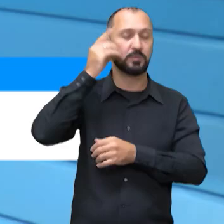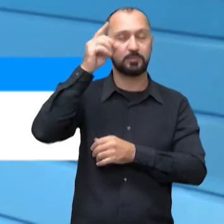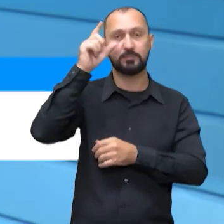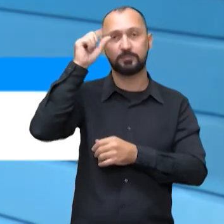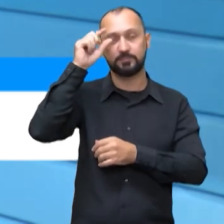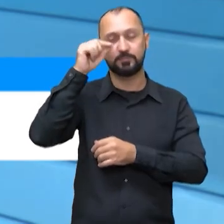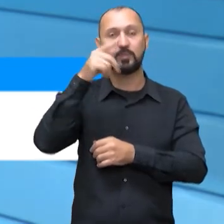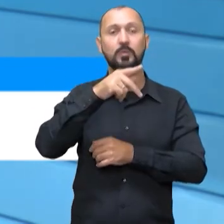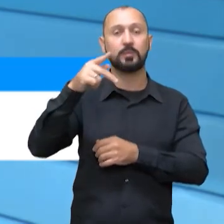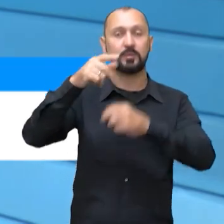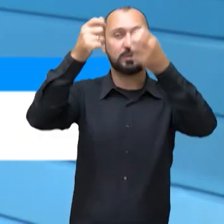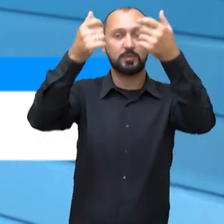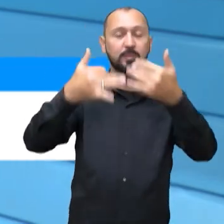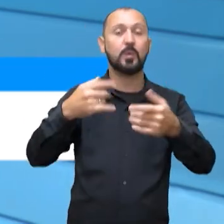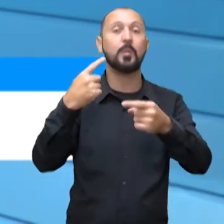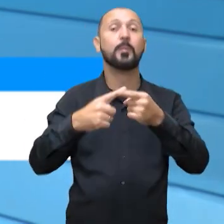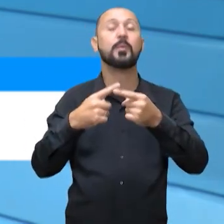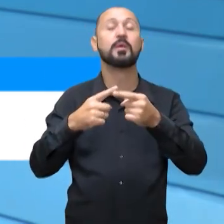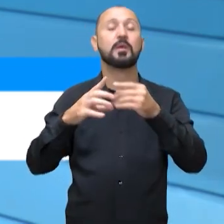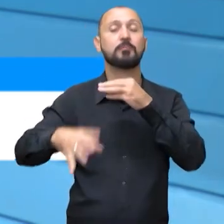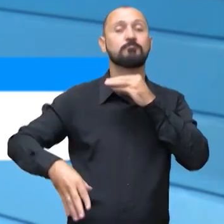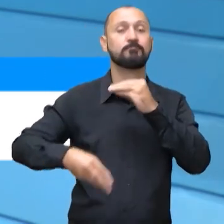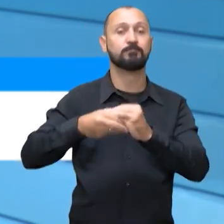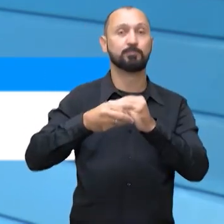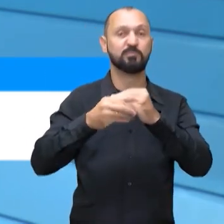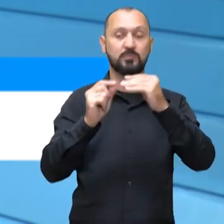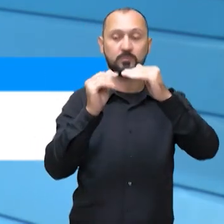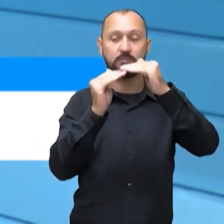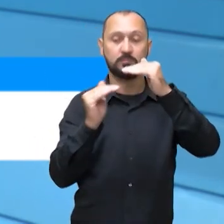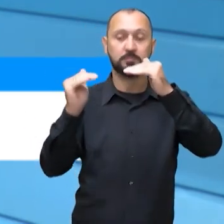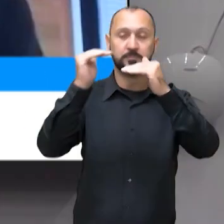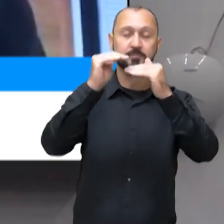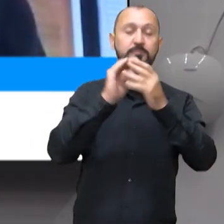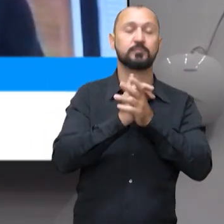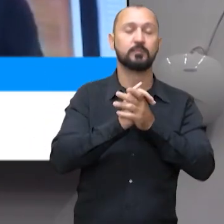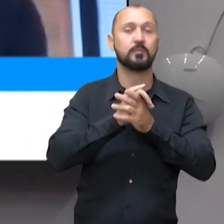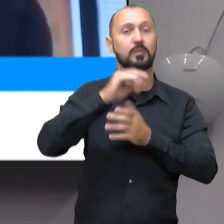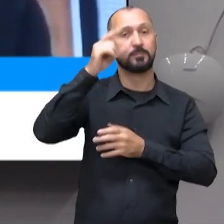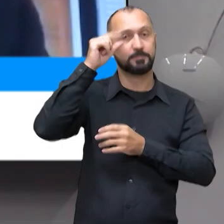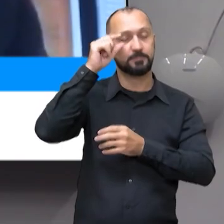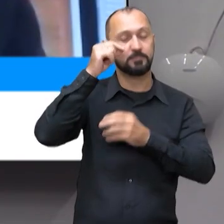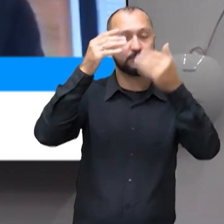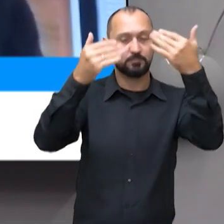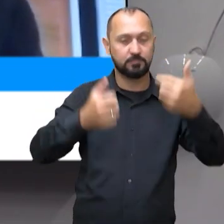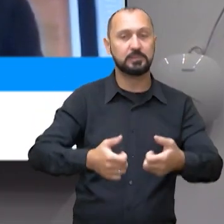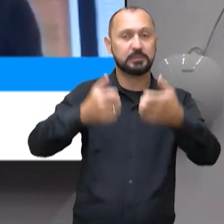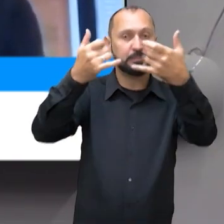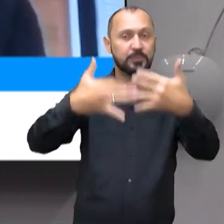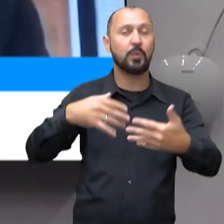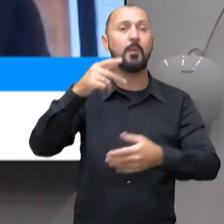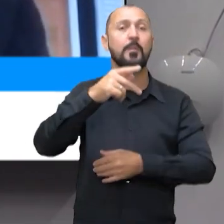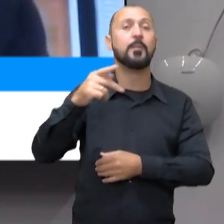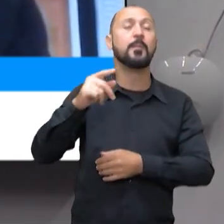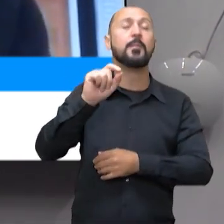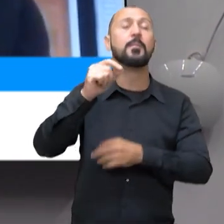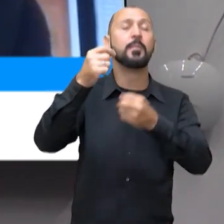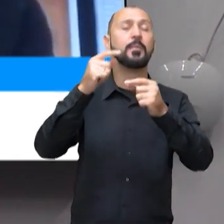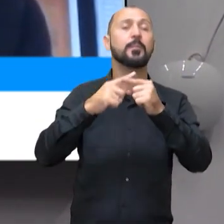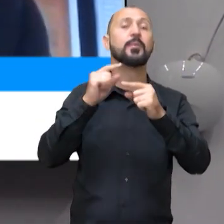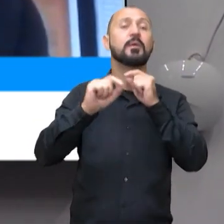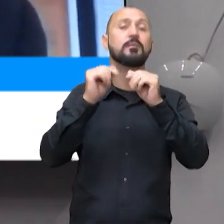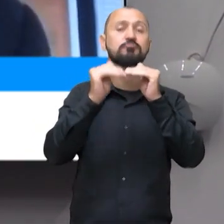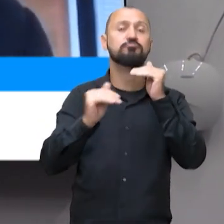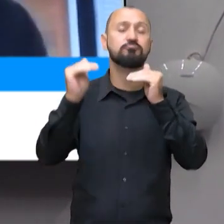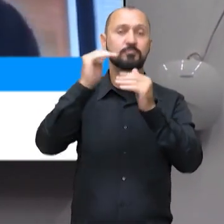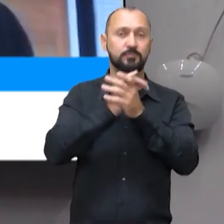deputado Gerson Claro, do PP, explicou o motivo do acréscimo no teto. O deputado Gerson Claro, do PP, explicou o motivo do